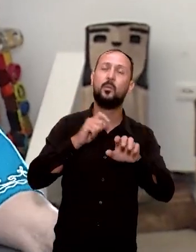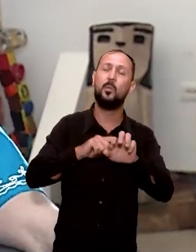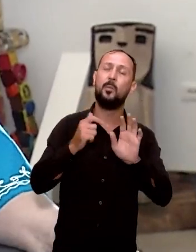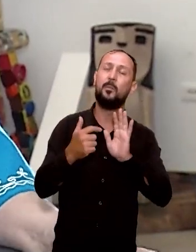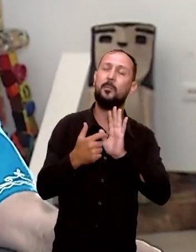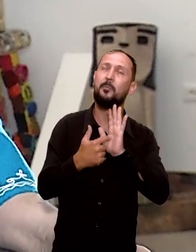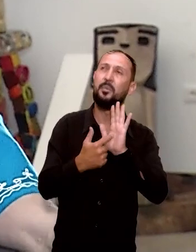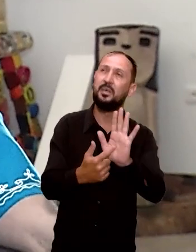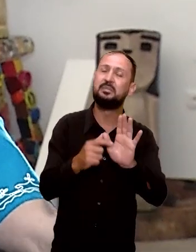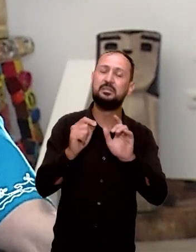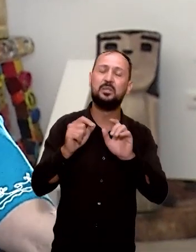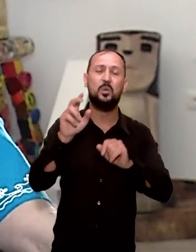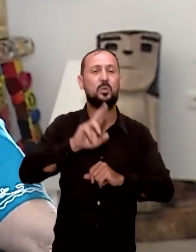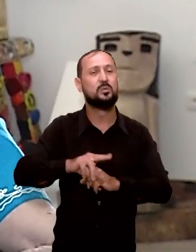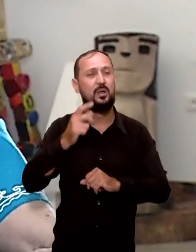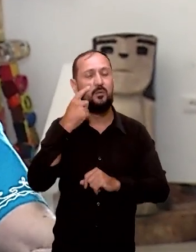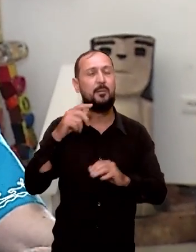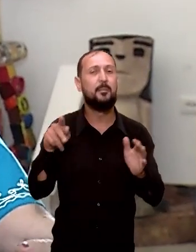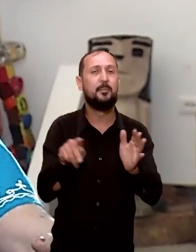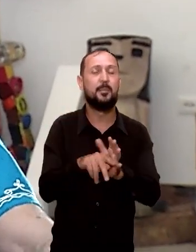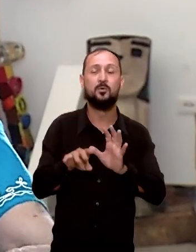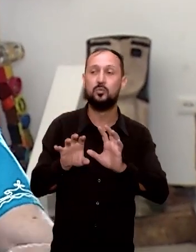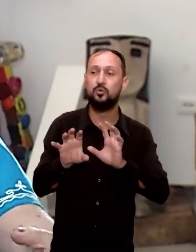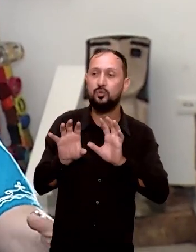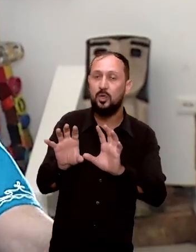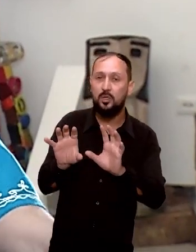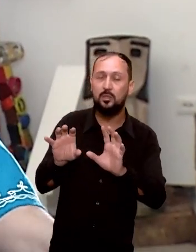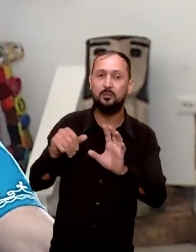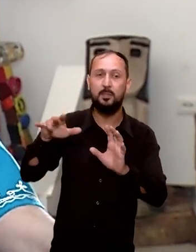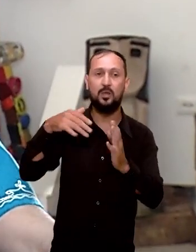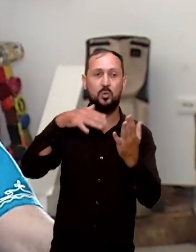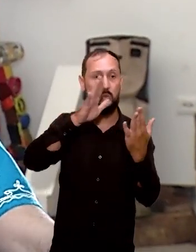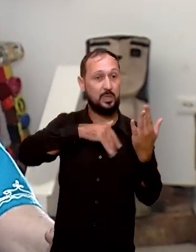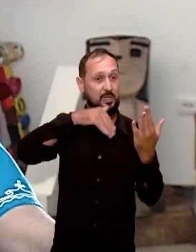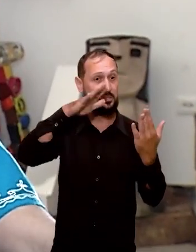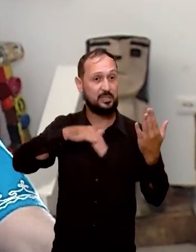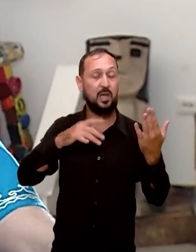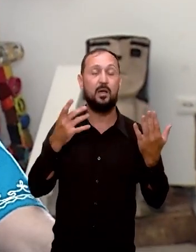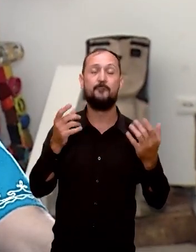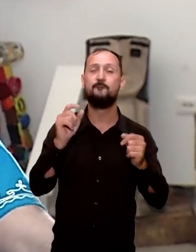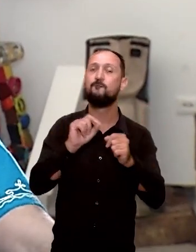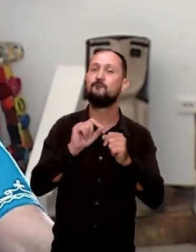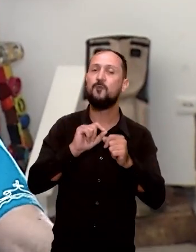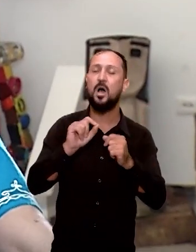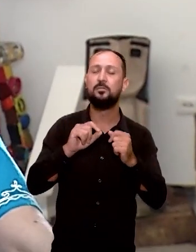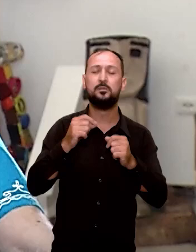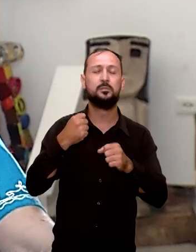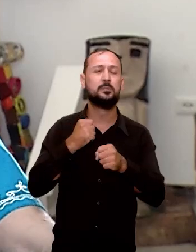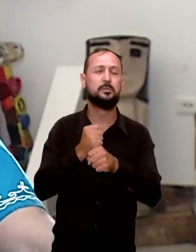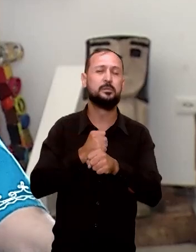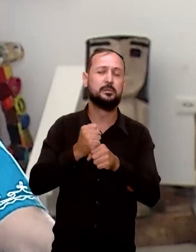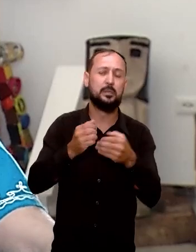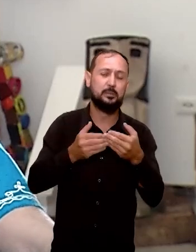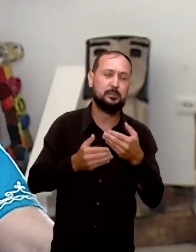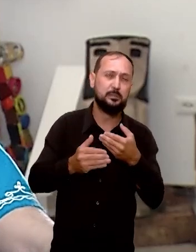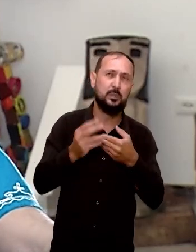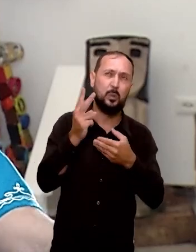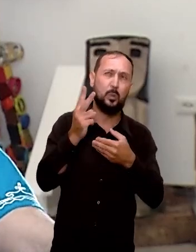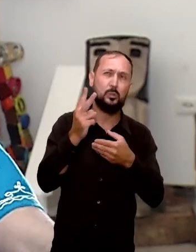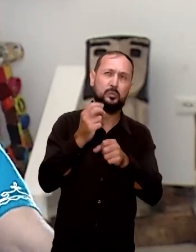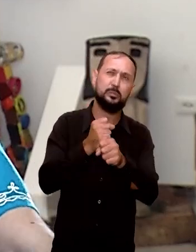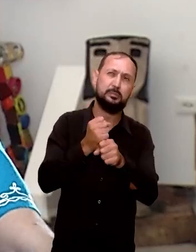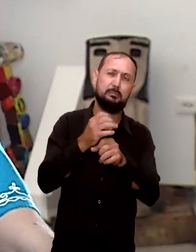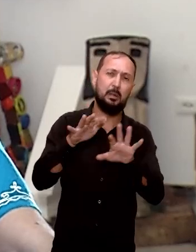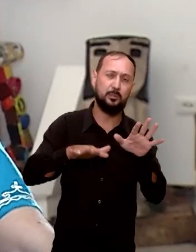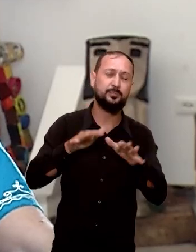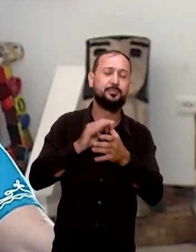mais gestual, né? Em que eu usava mais o gesto do que o desenho, eu fiz isso durante uns 2